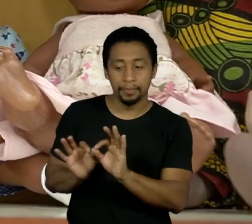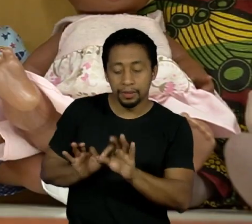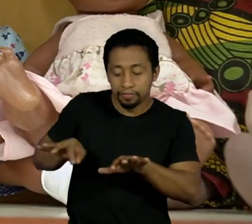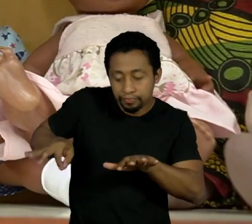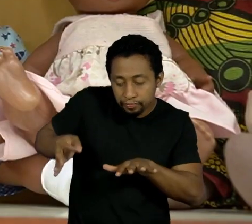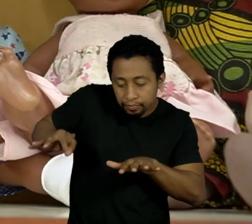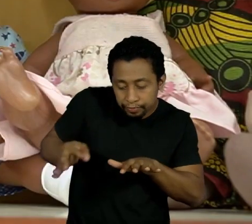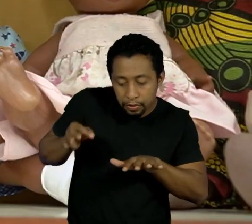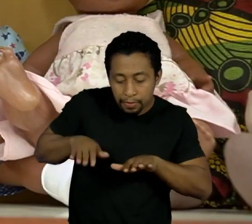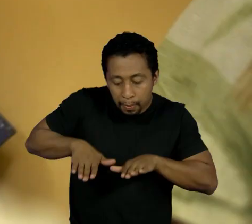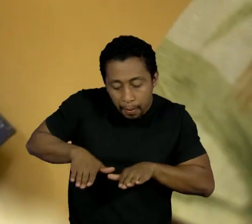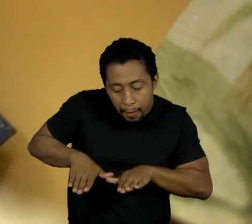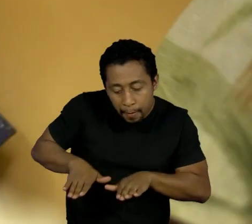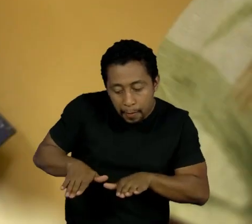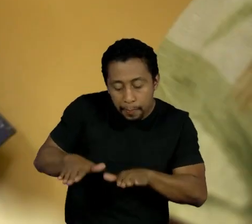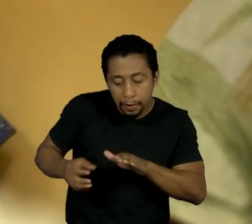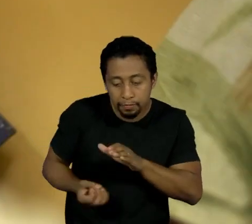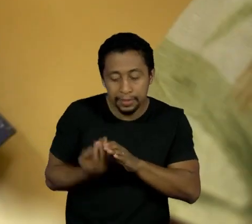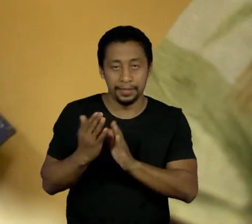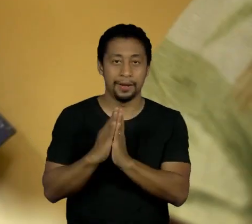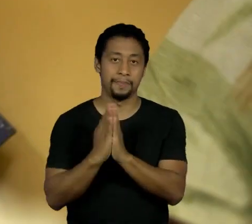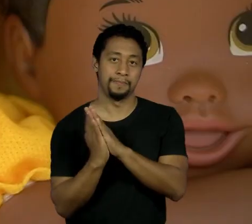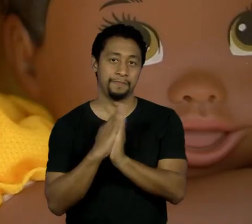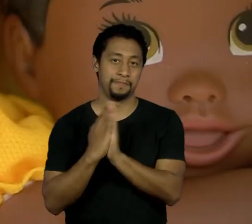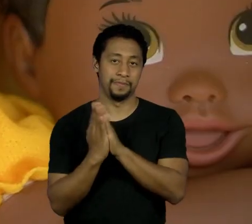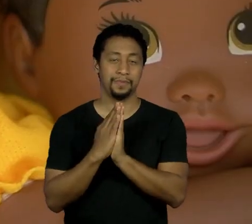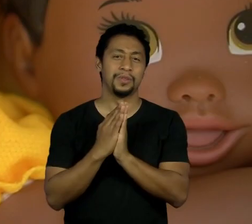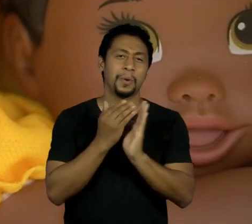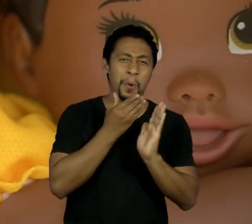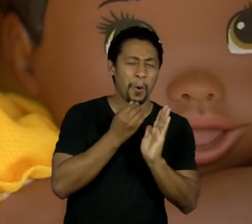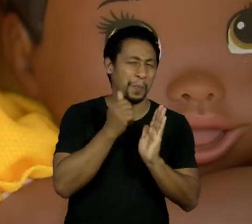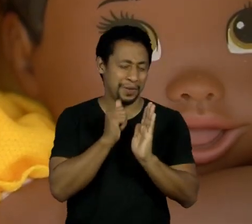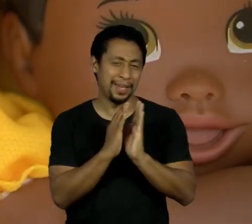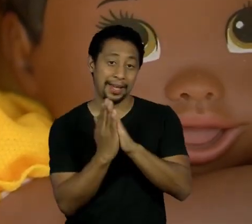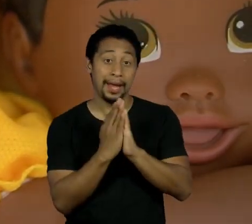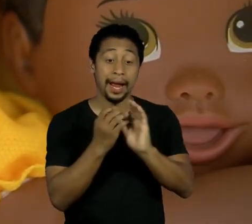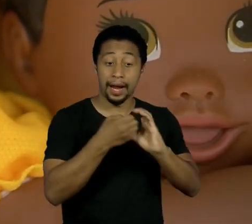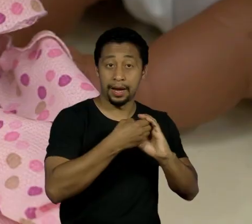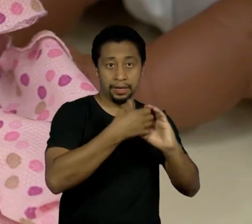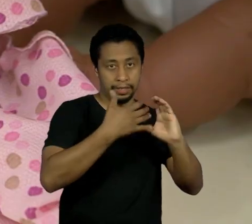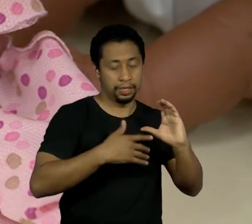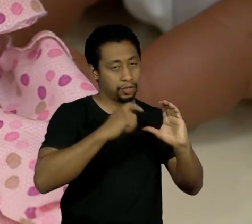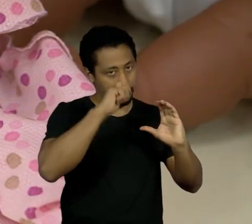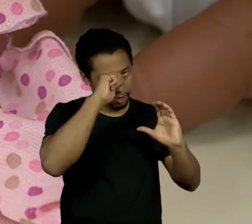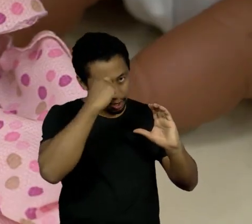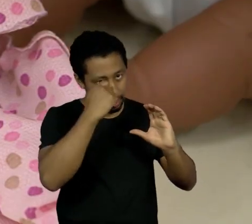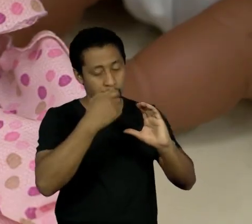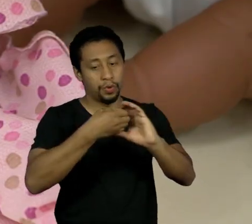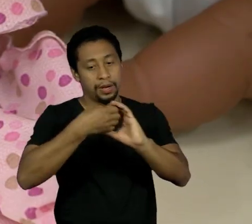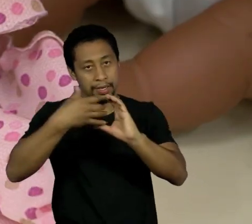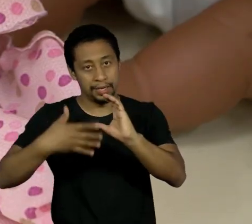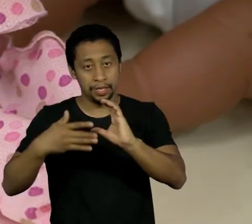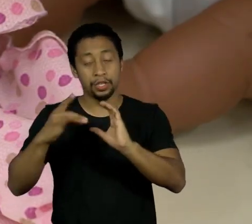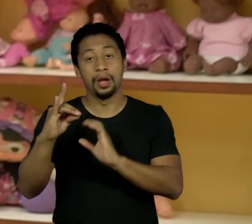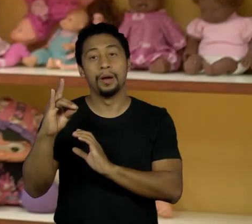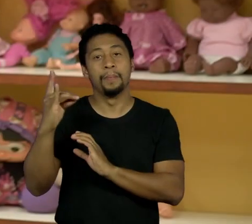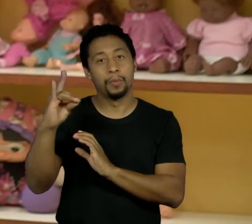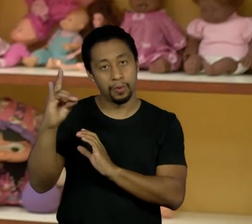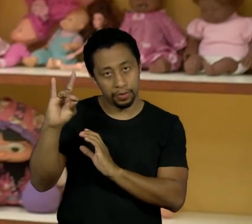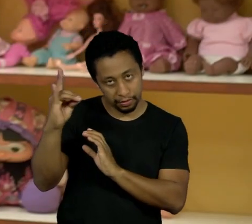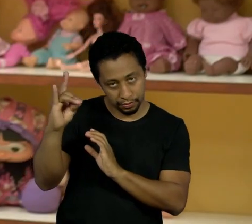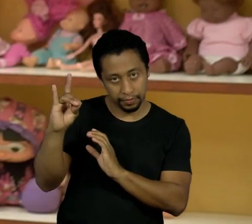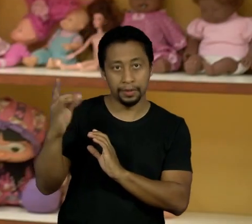as próprias bonecas e bonecos, dando características ao país africano em que as crianças estavam estudando.